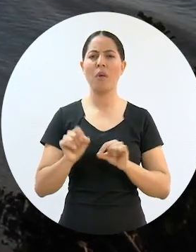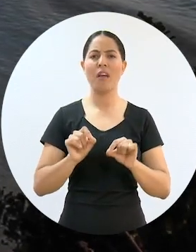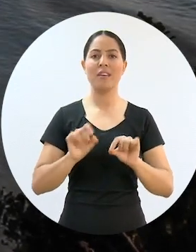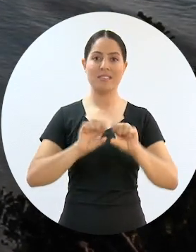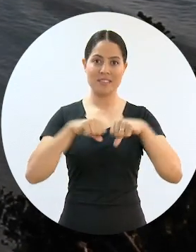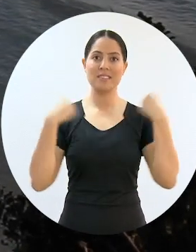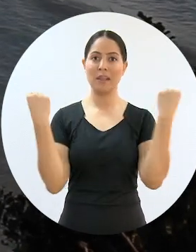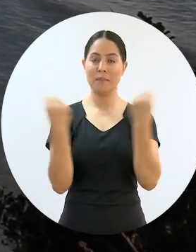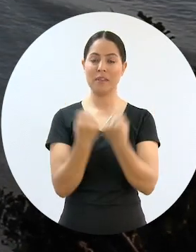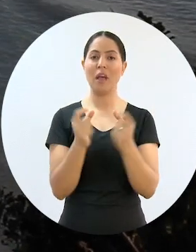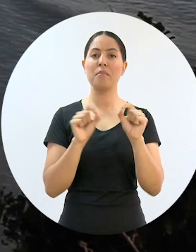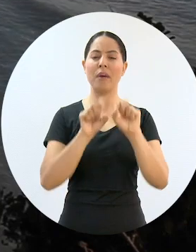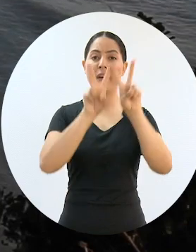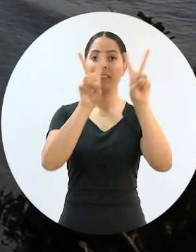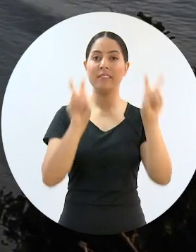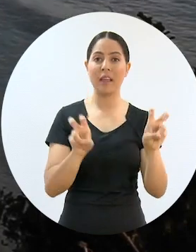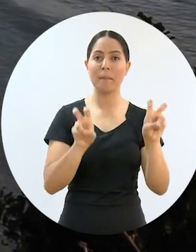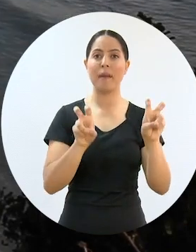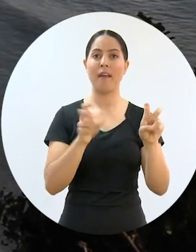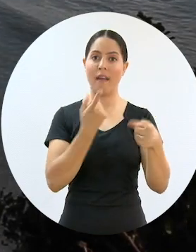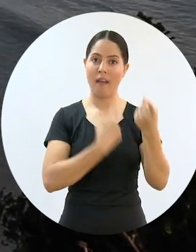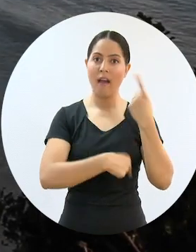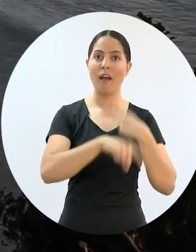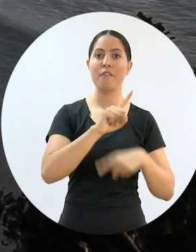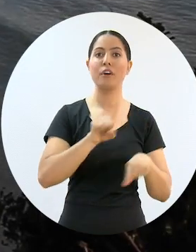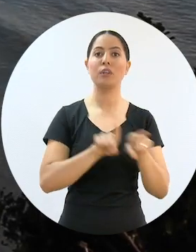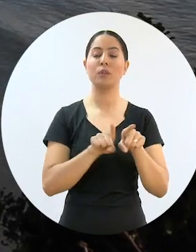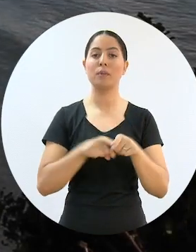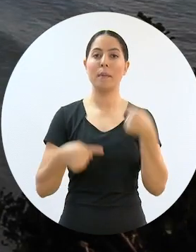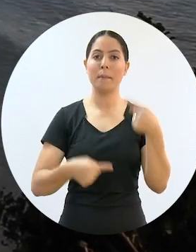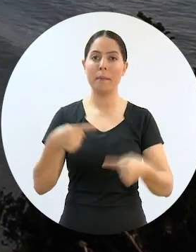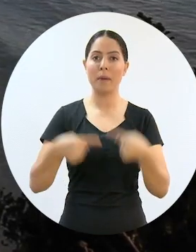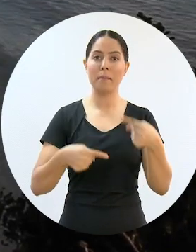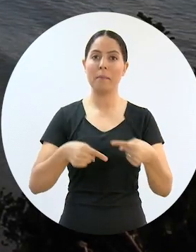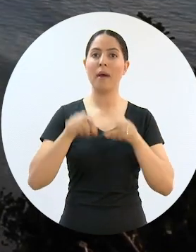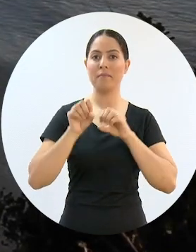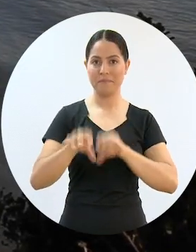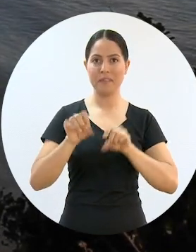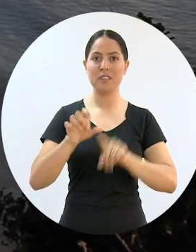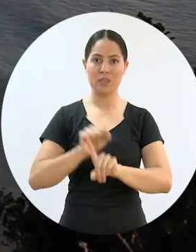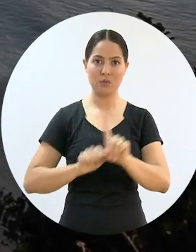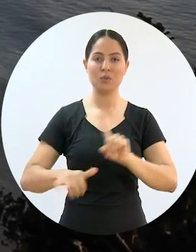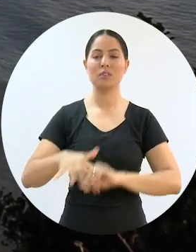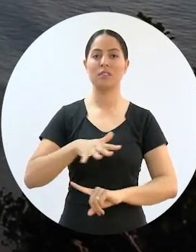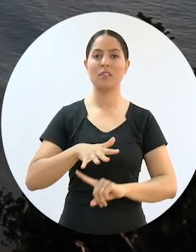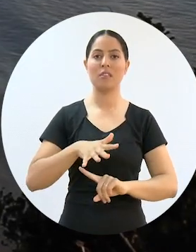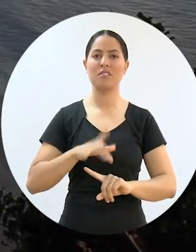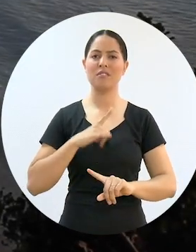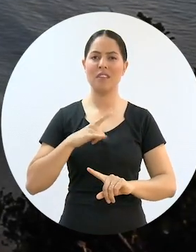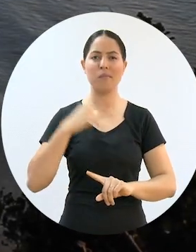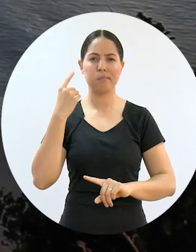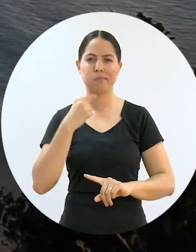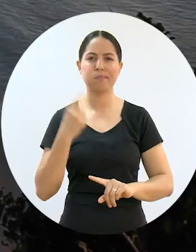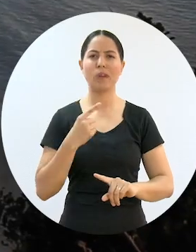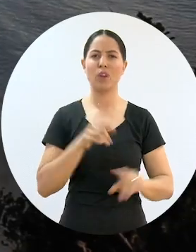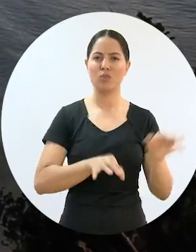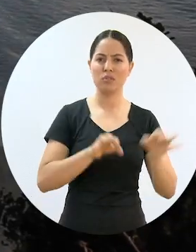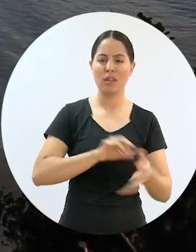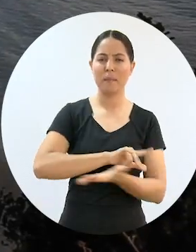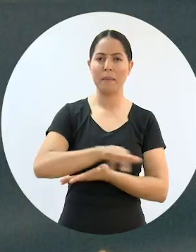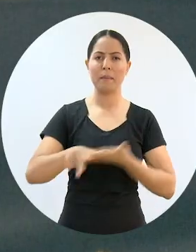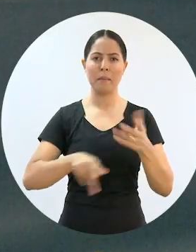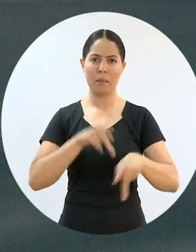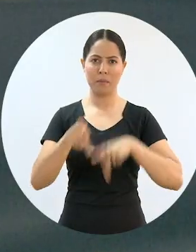e Desafios das Medidas de Proteção Socioeducativas reuniu a advocacia, o judiciário e membros da sociedade